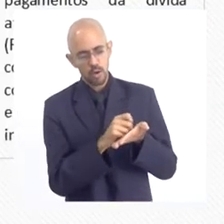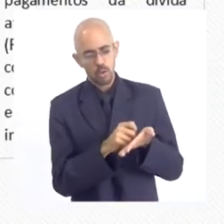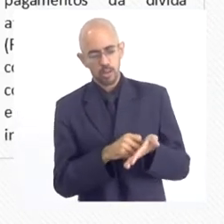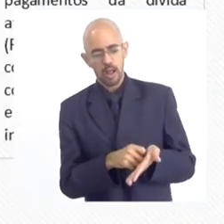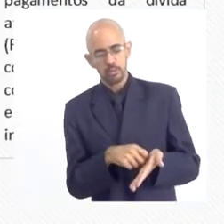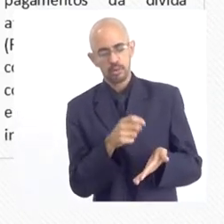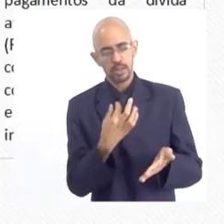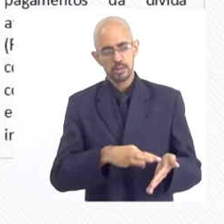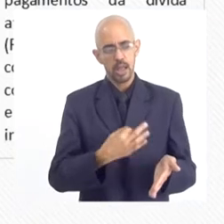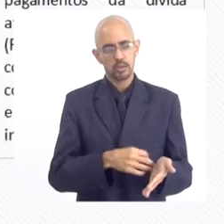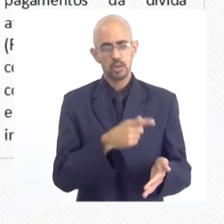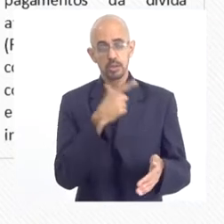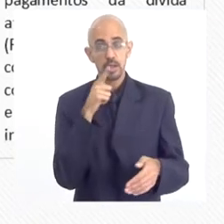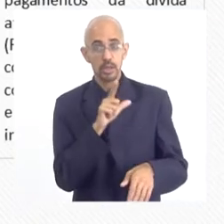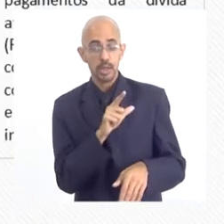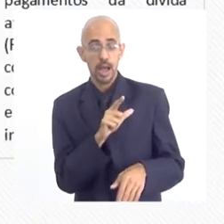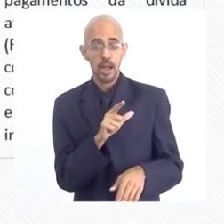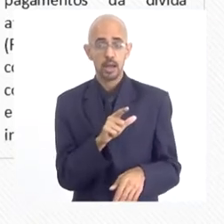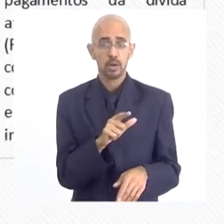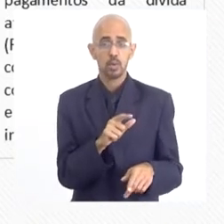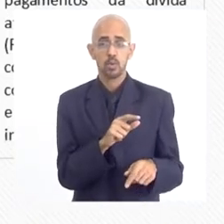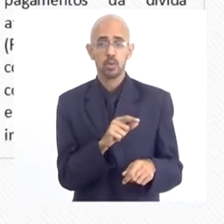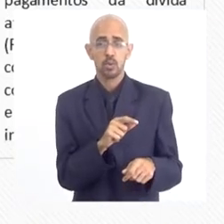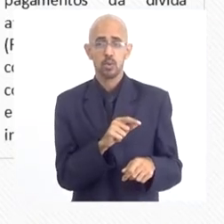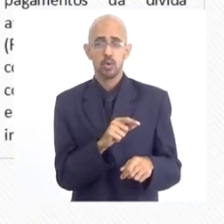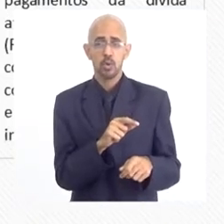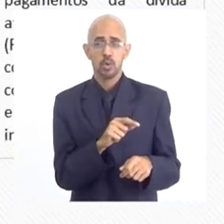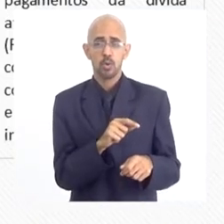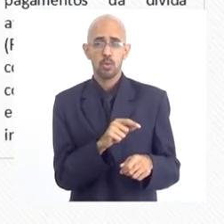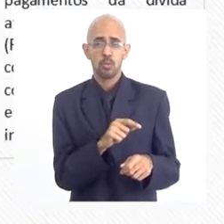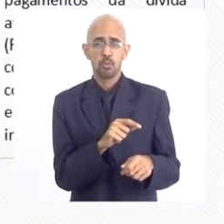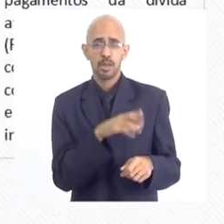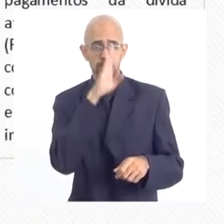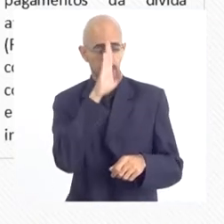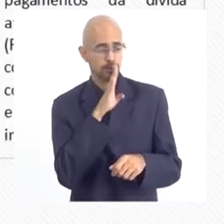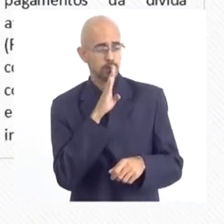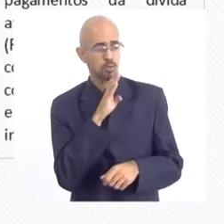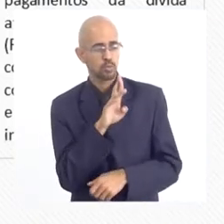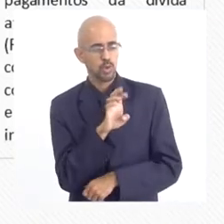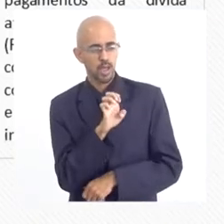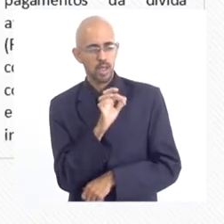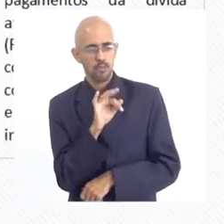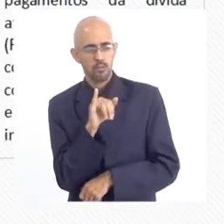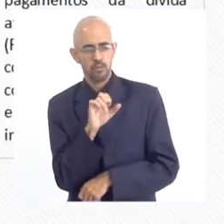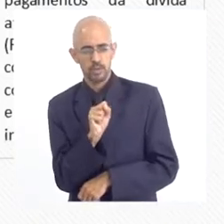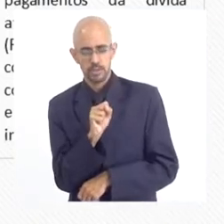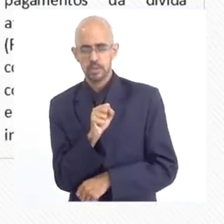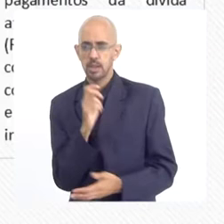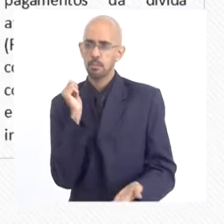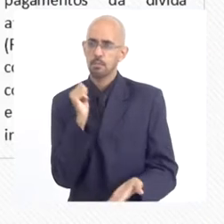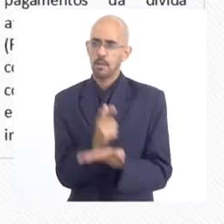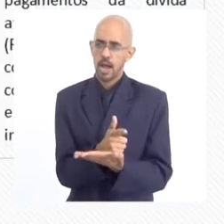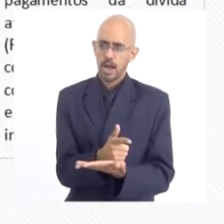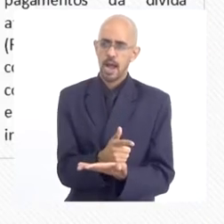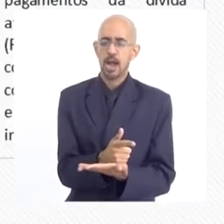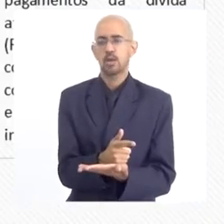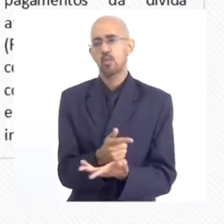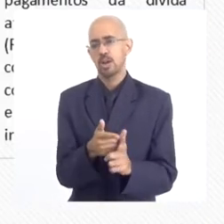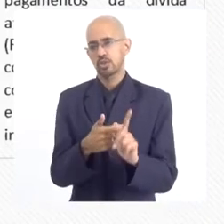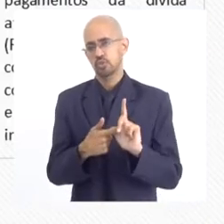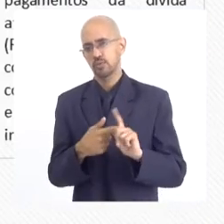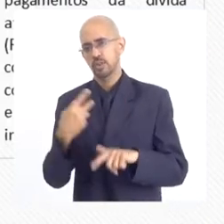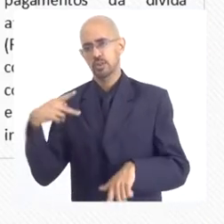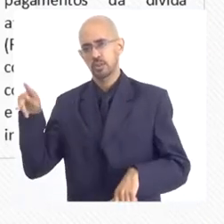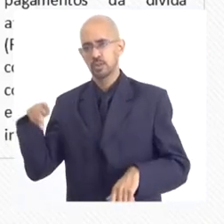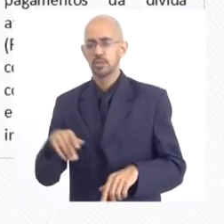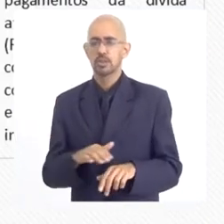se beneficiaram do refis e pagaram aquele 1,8 bilhões. Por isso é